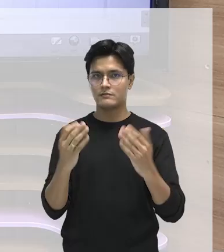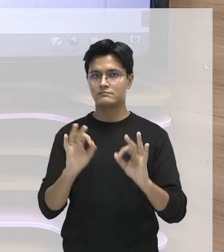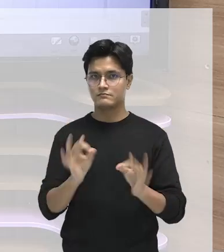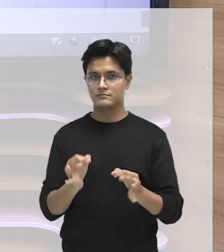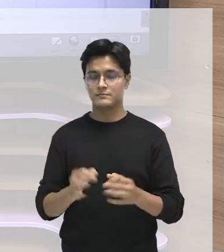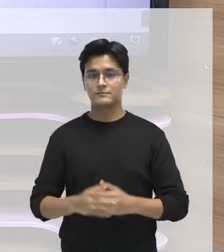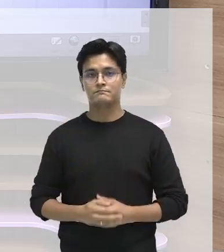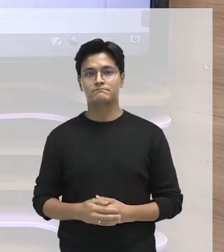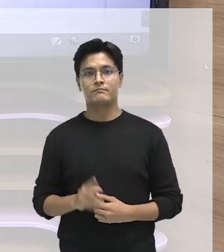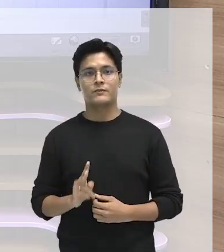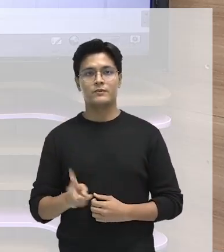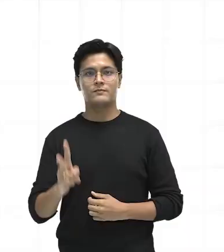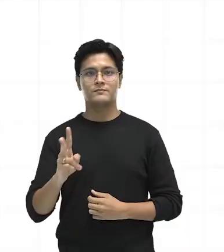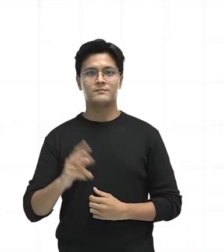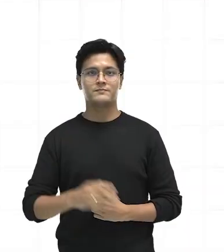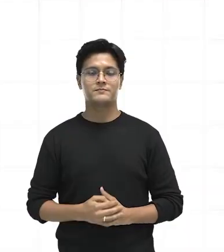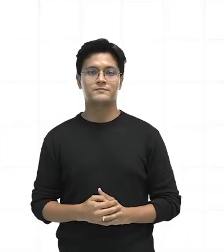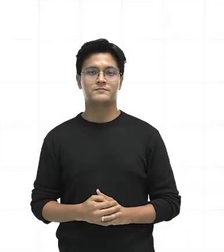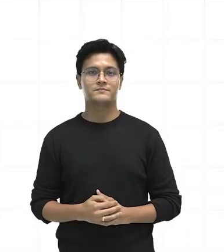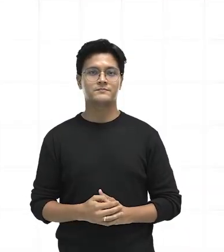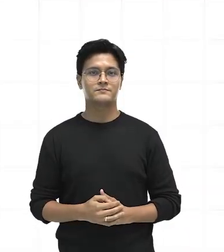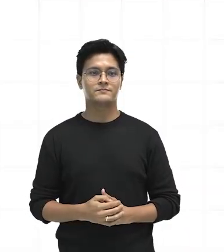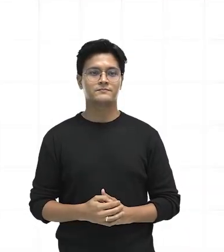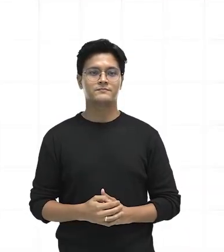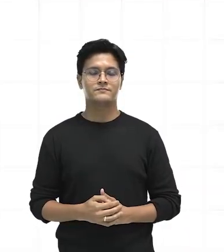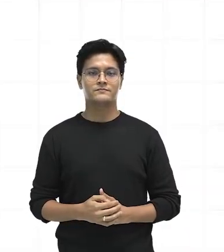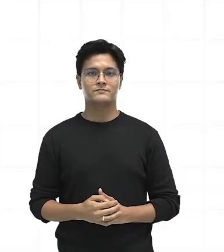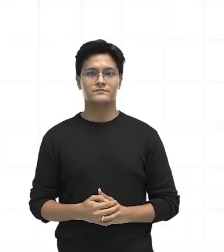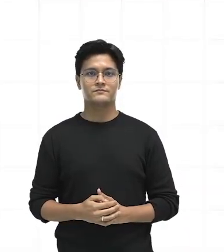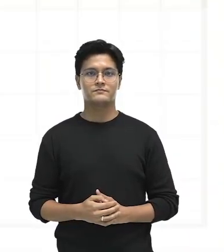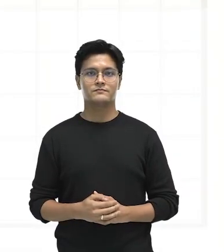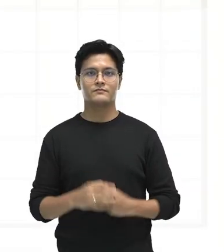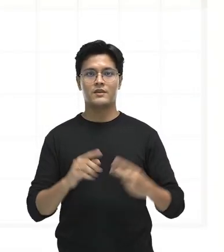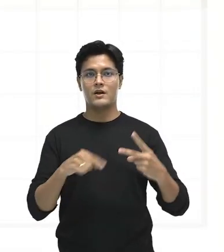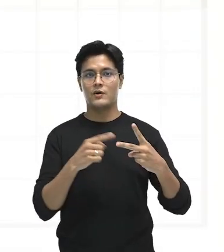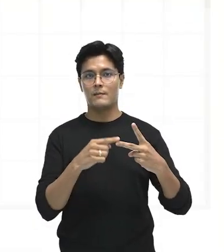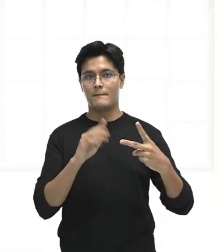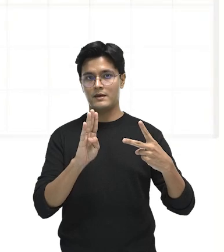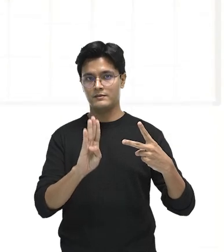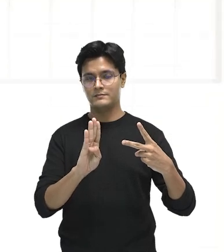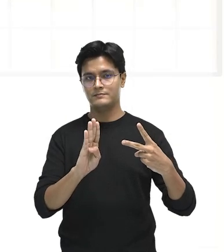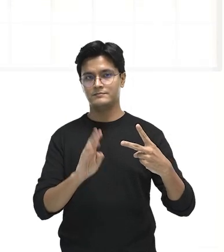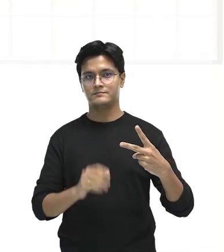Bacana, né? Vamos seguindo então. Letra B agora.